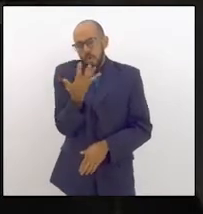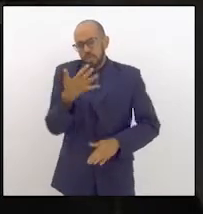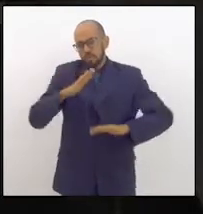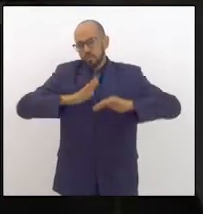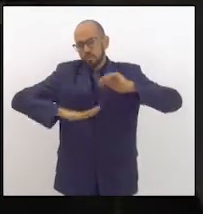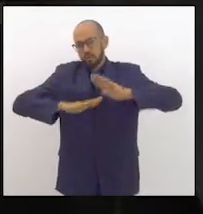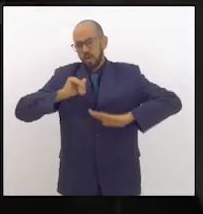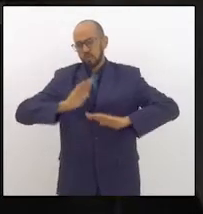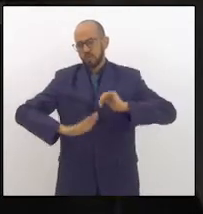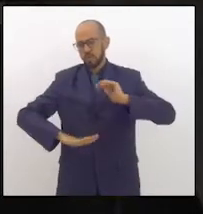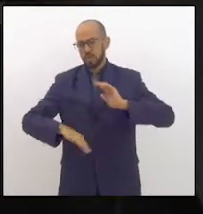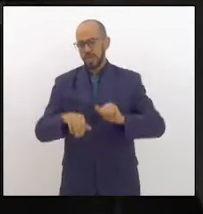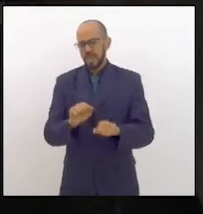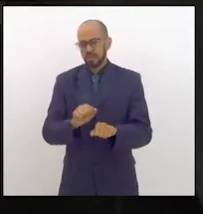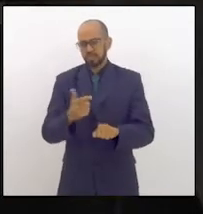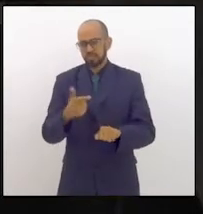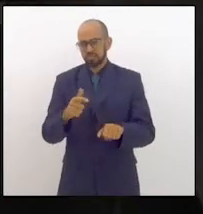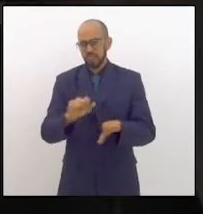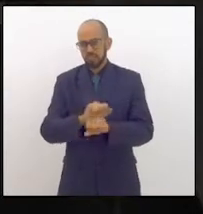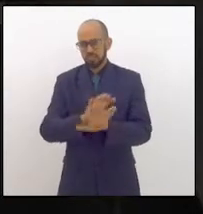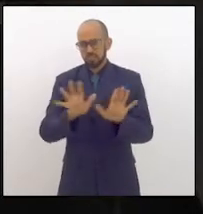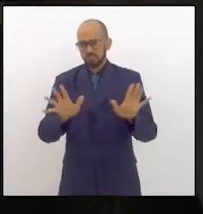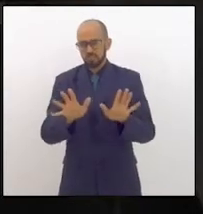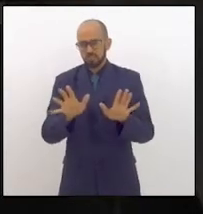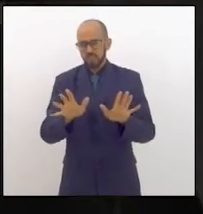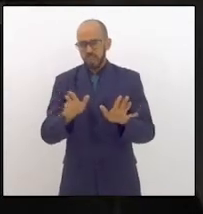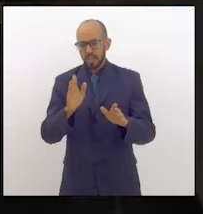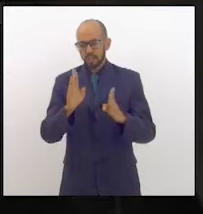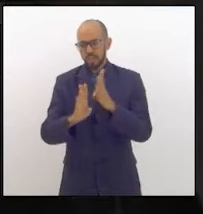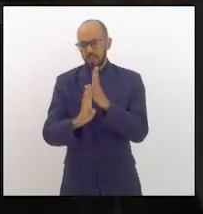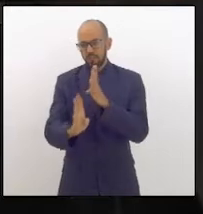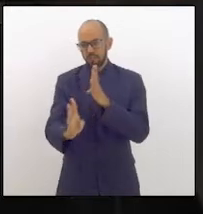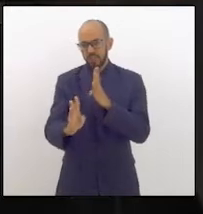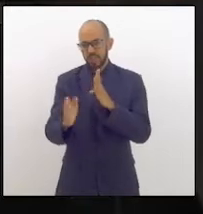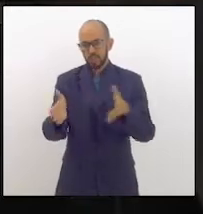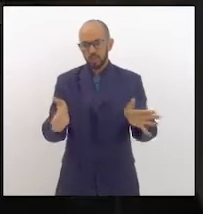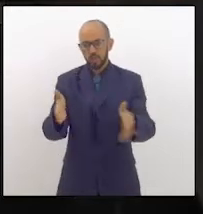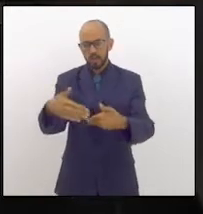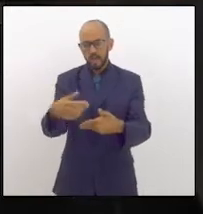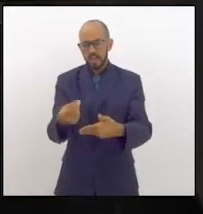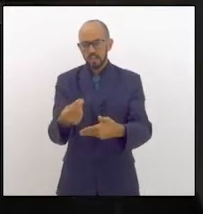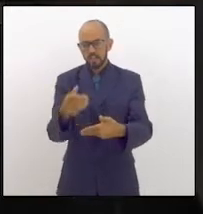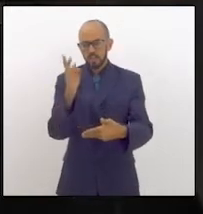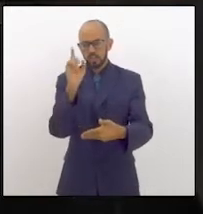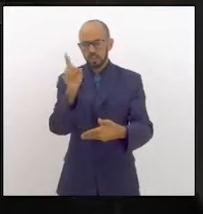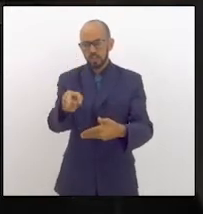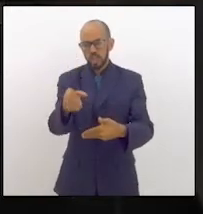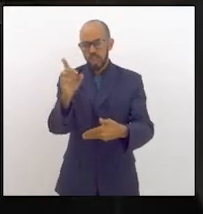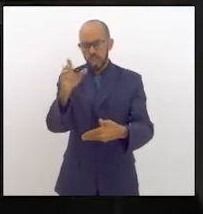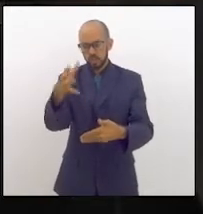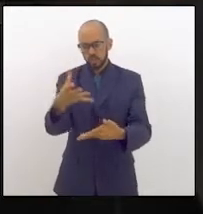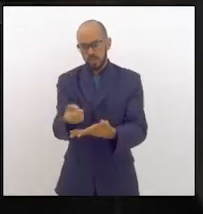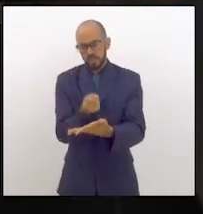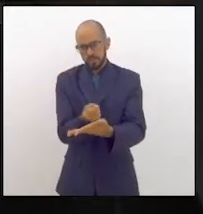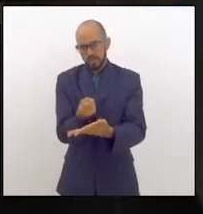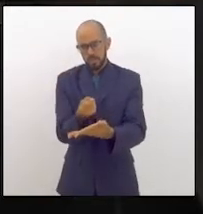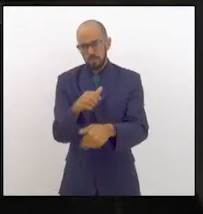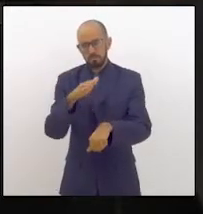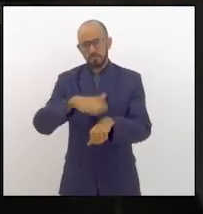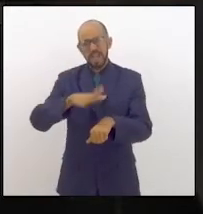comissionados sem transparência recebendo na boca do caixa que já são mais de 500 milhões